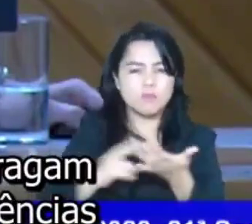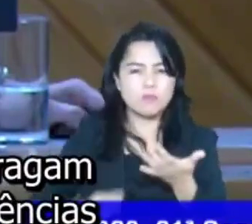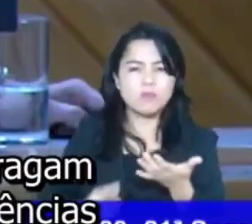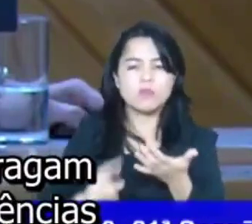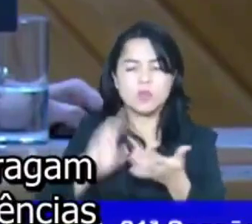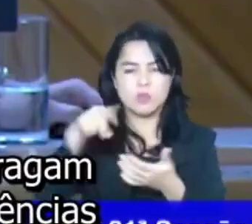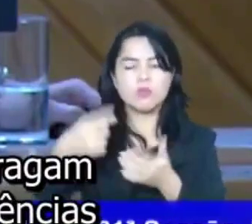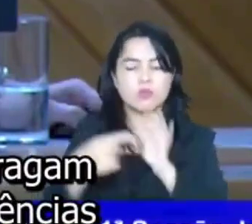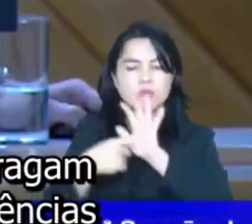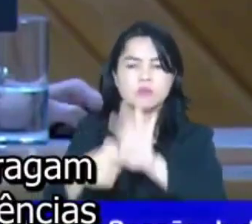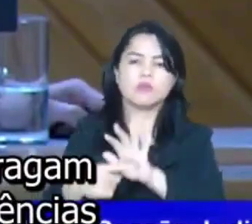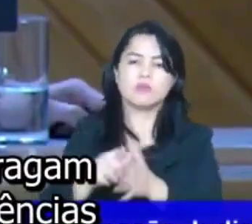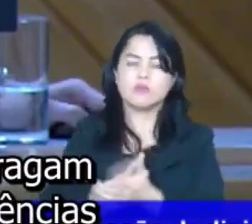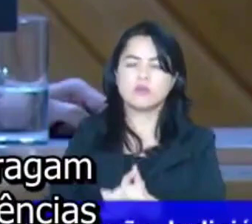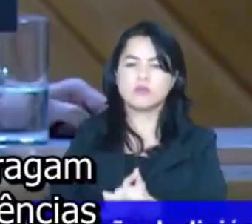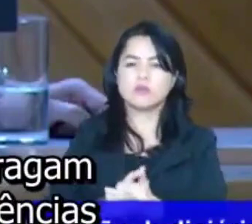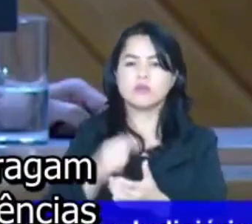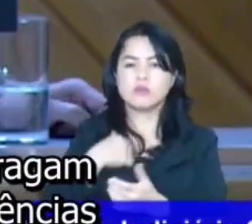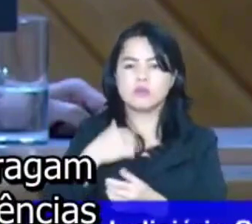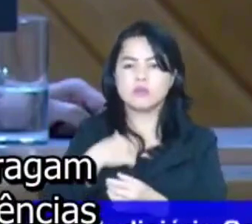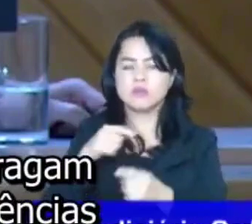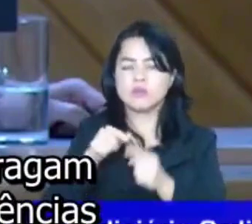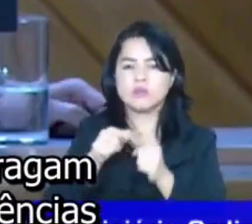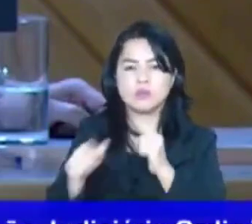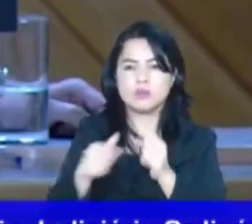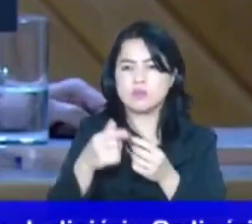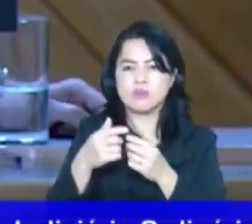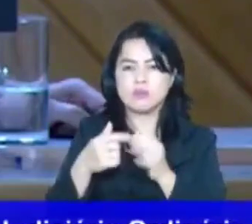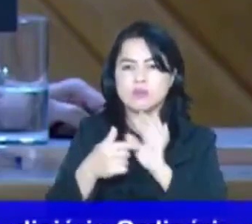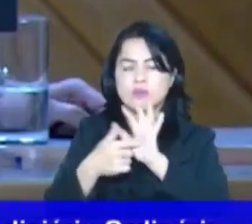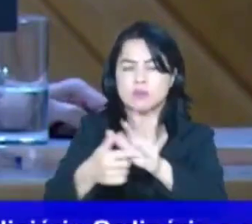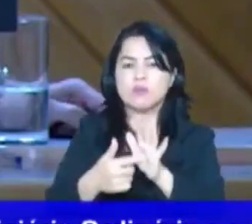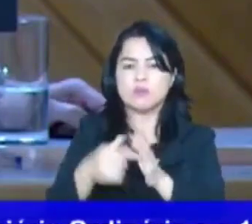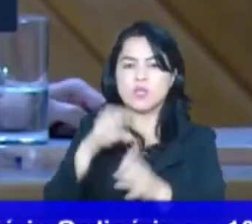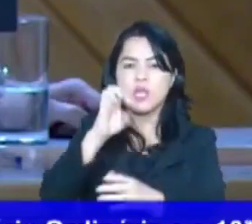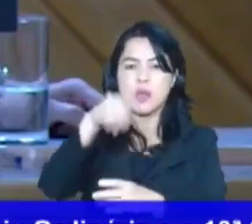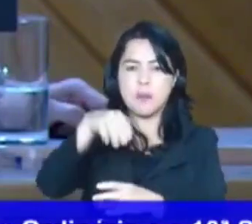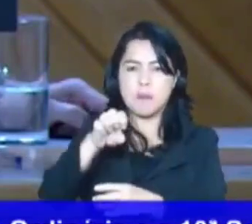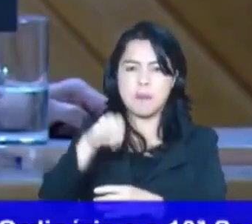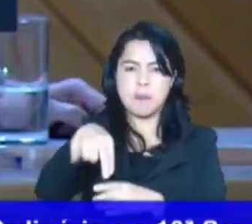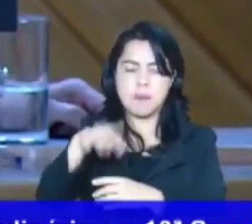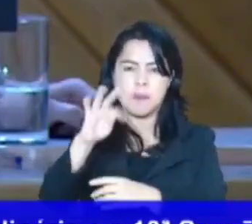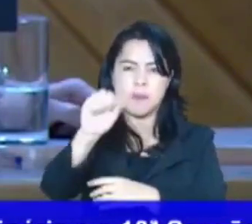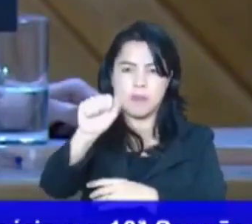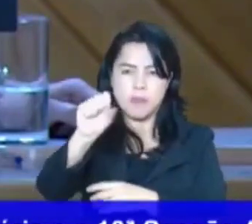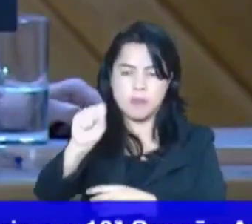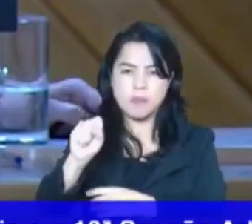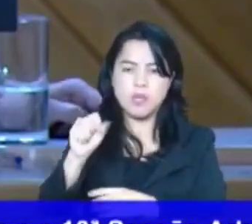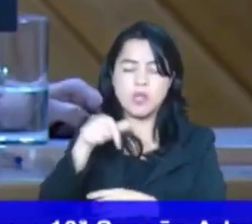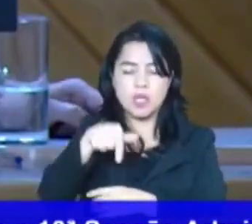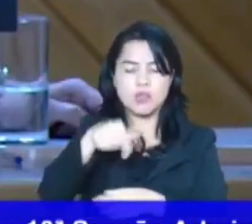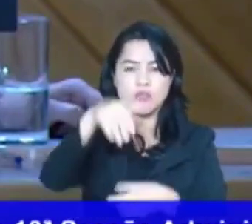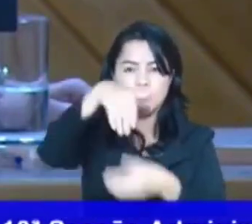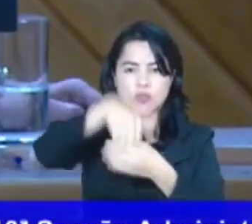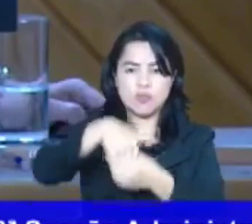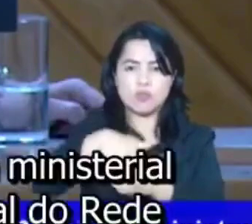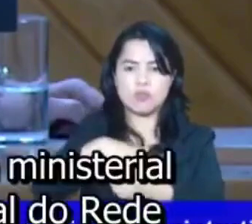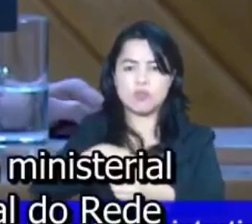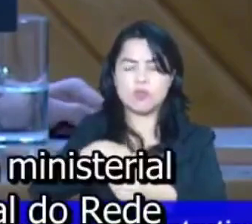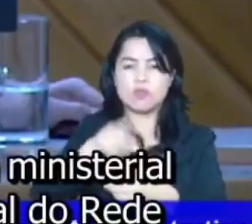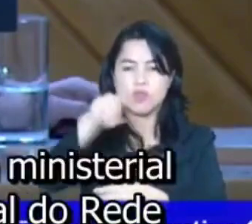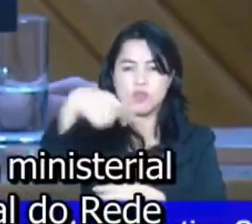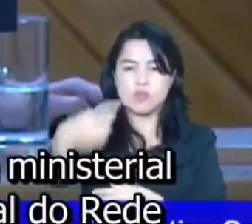à colação. Eu vou fazer a dispensa das emendas, excelências, e está aqui no voto. E, ante